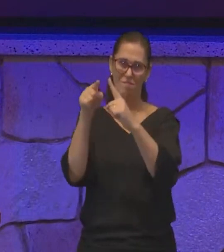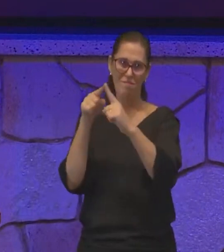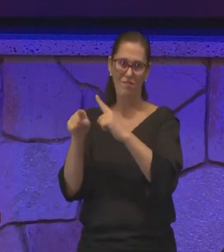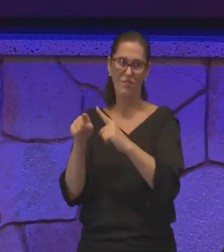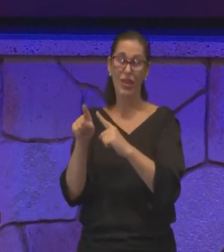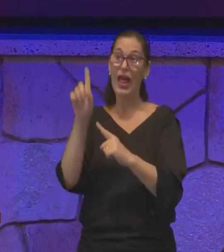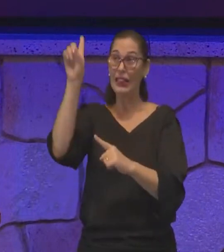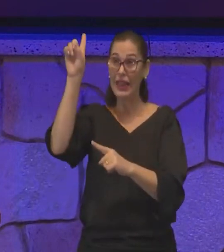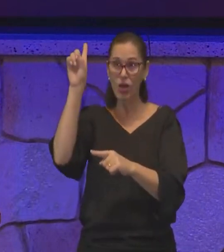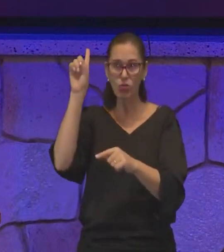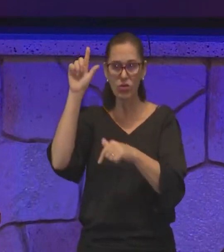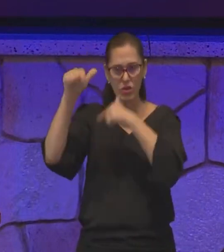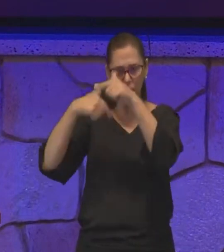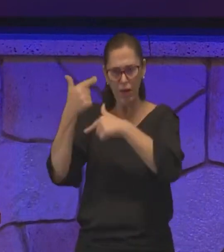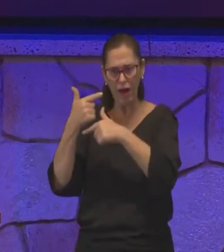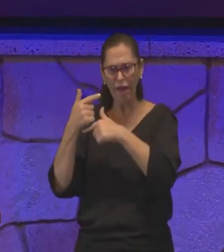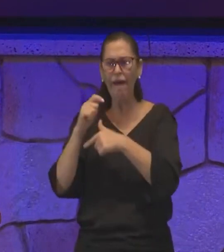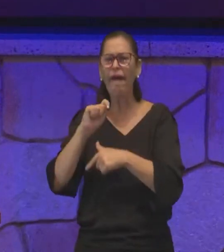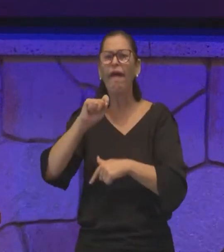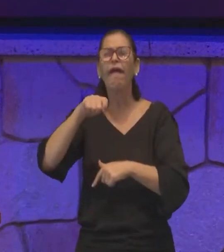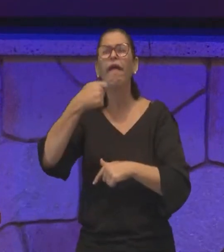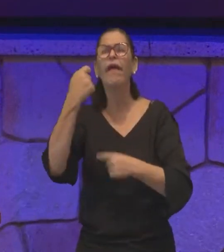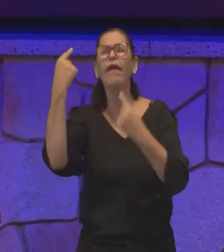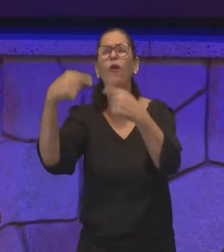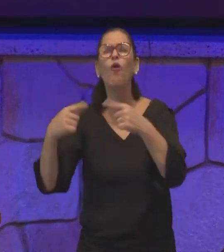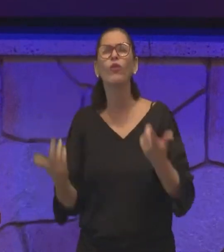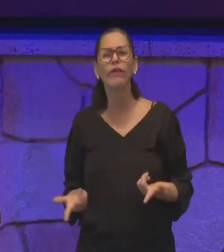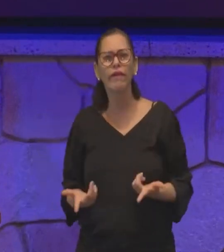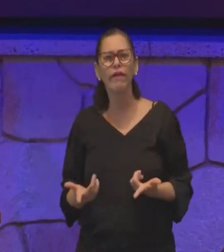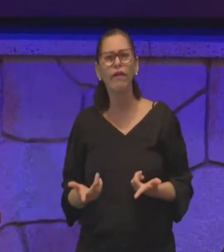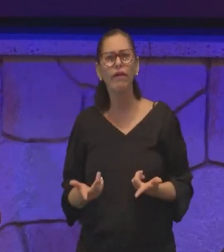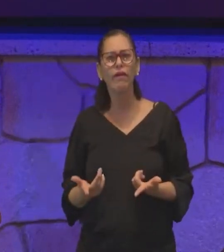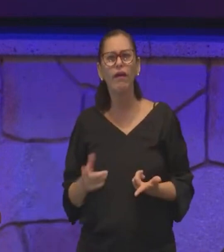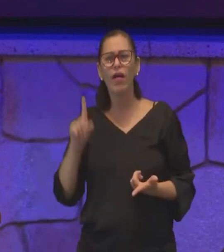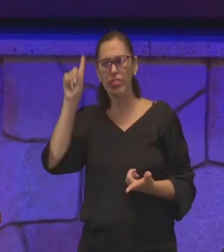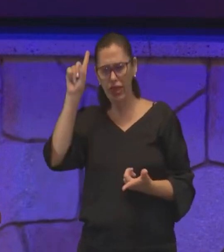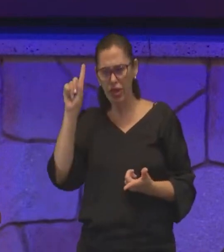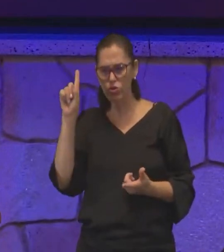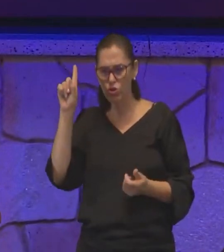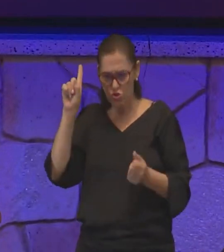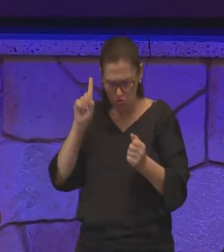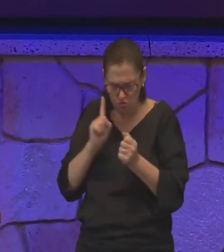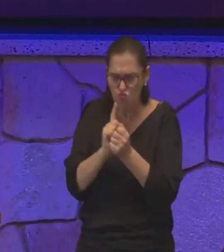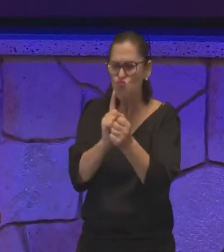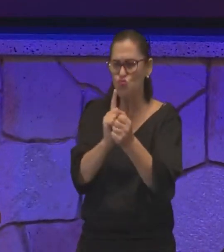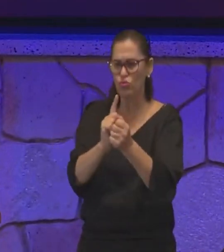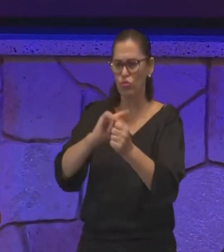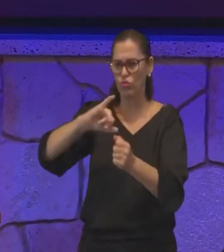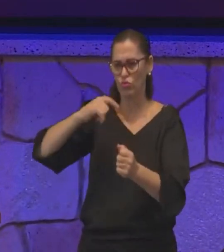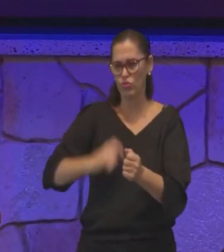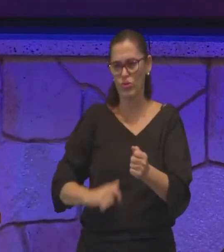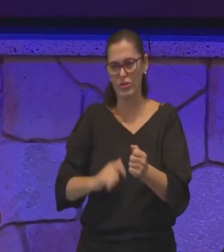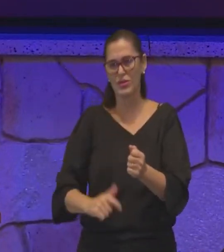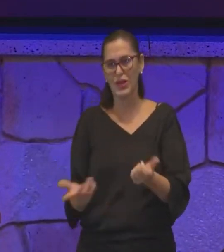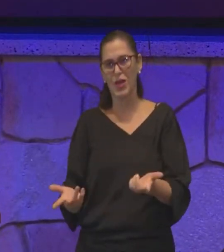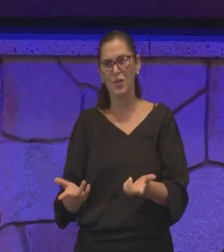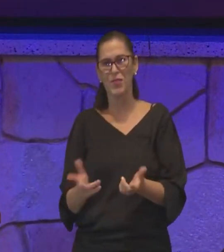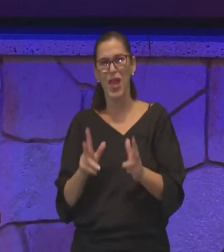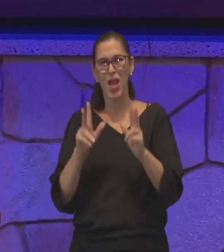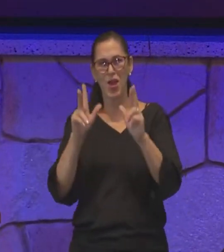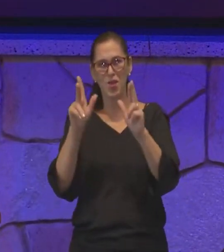Agindo eu, quem impedirá? E Deus prossegue com José. E assim como seu